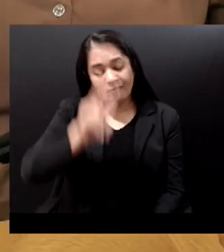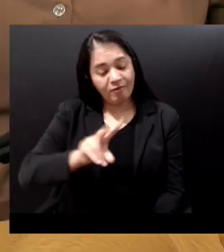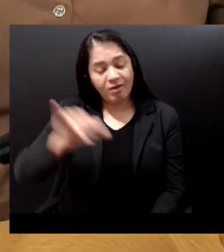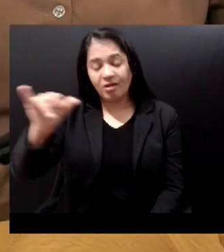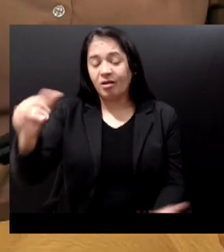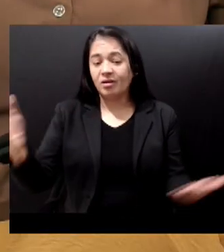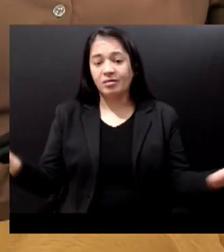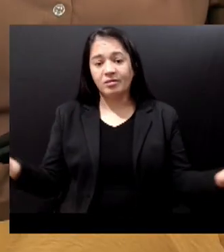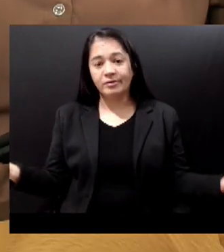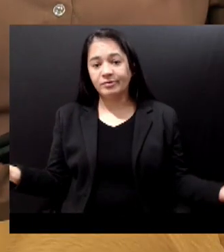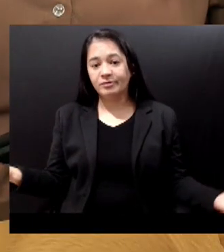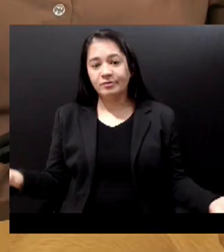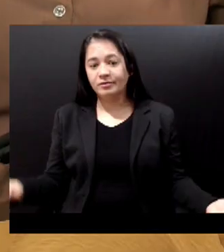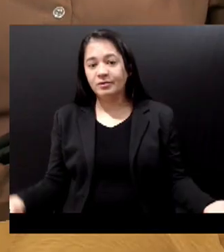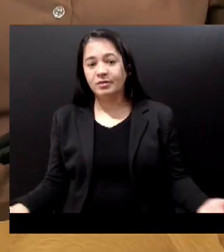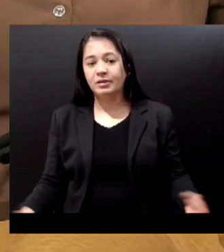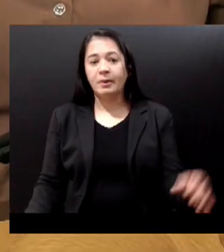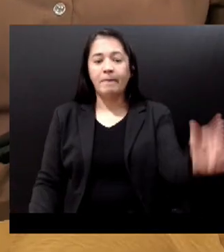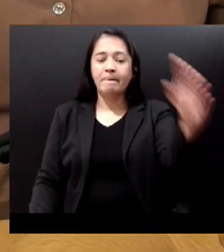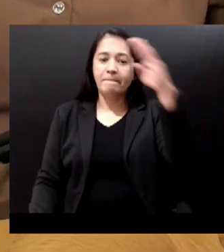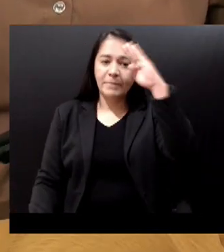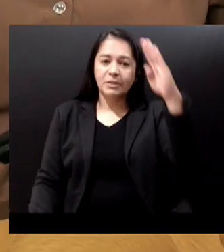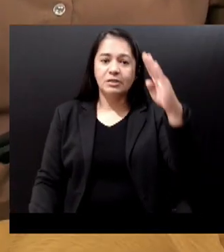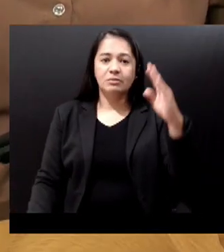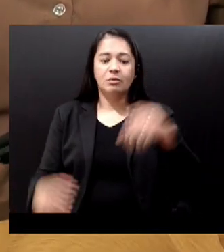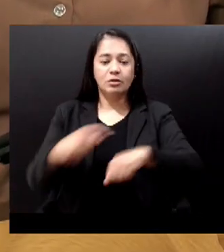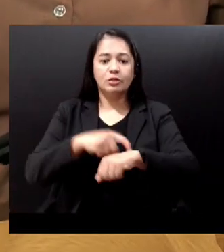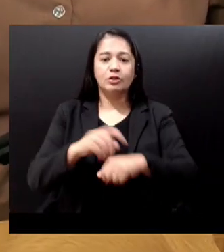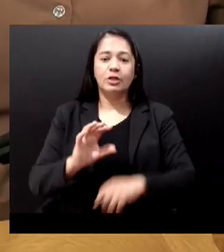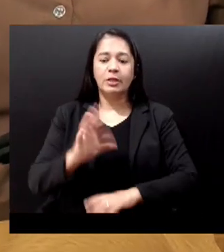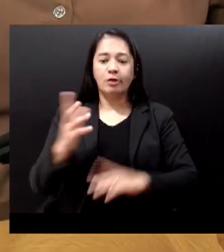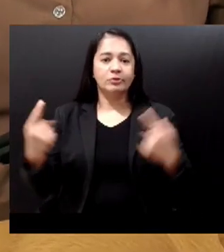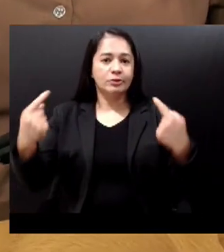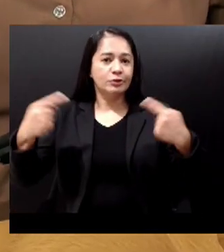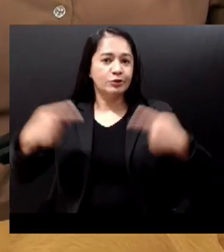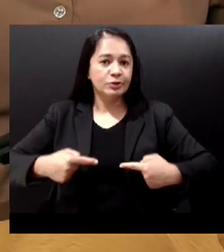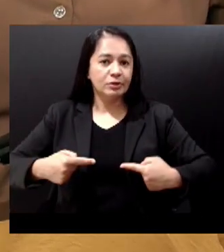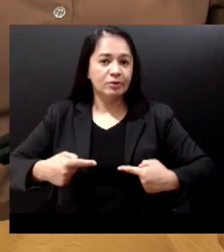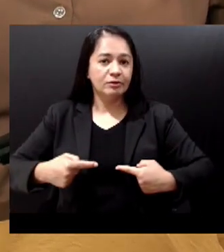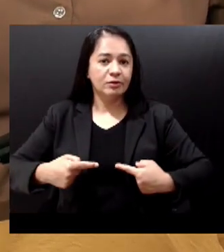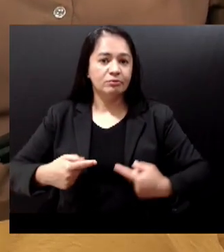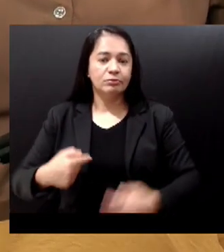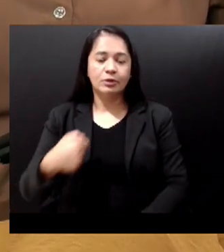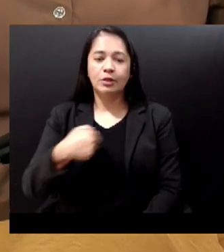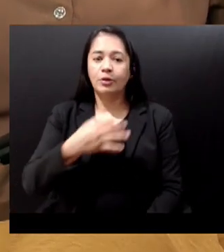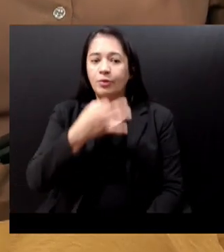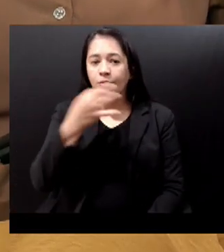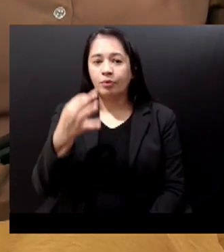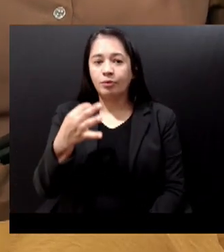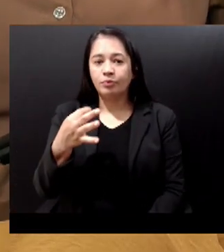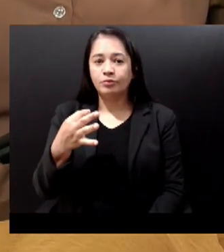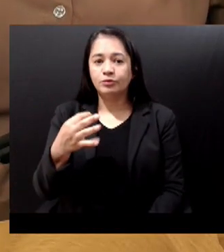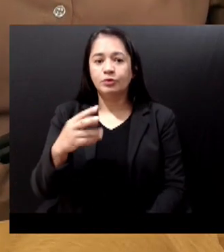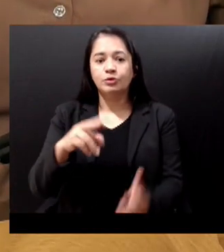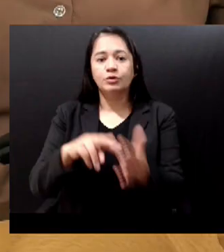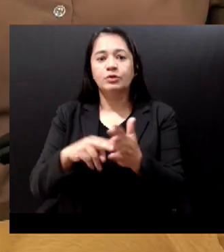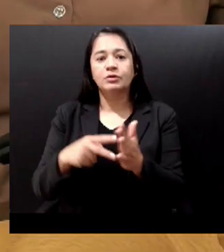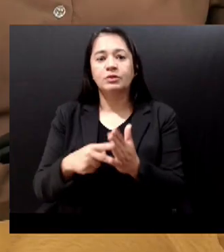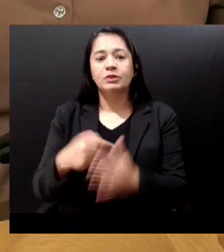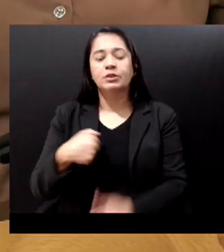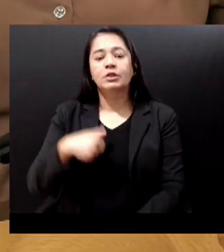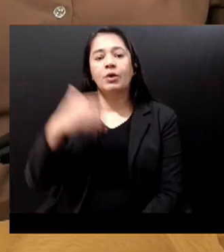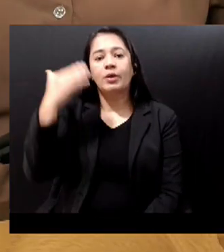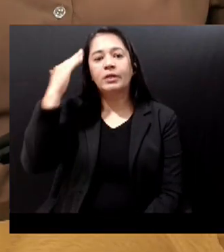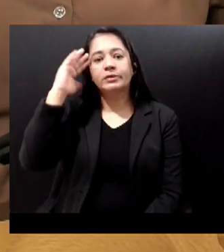quando a gente está lidando com um desafio, Uhum. e desafio para mim, no sentido do que eu entendo, me parece que é algo